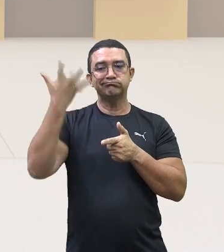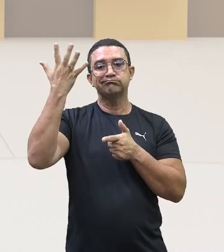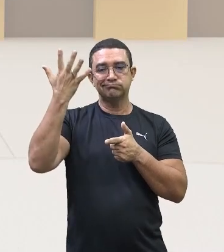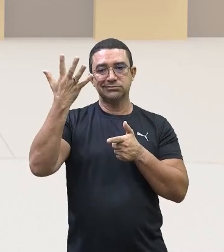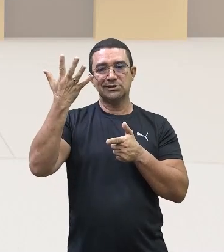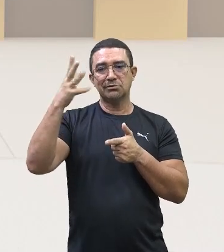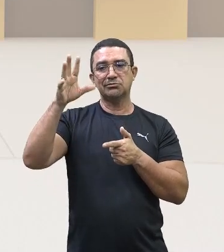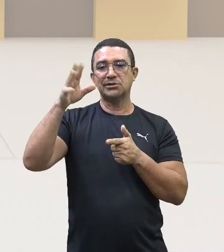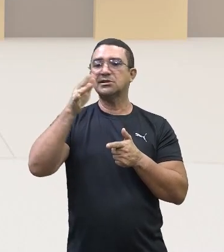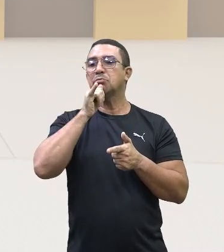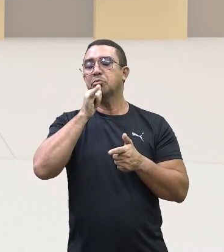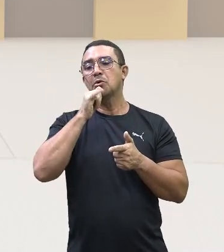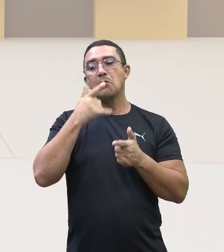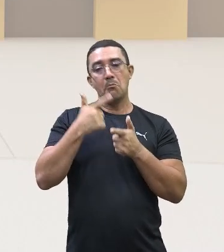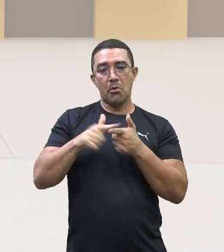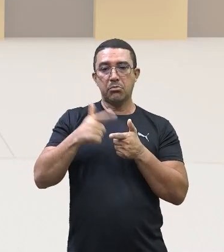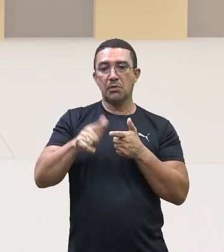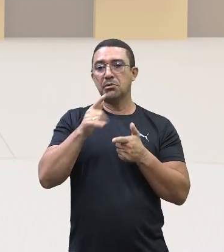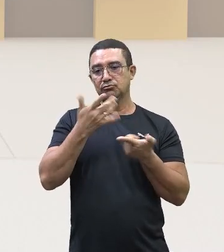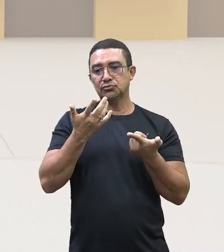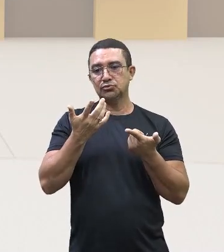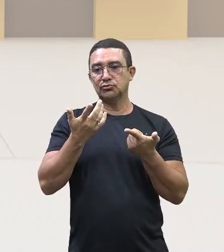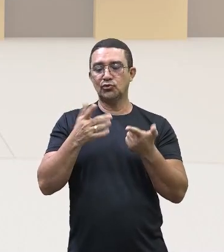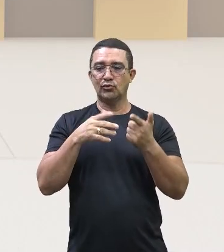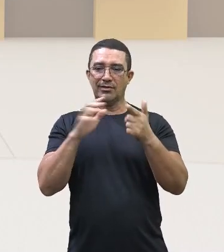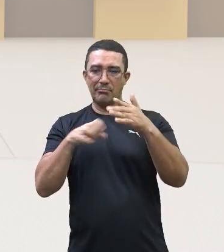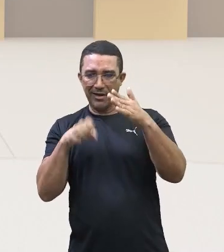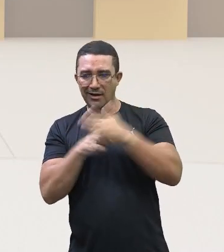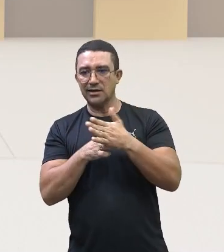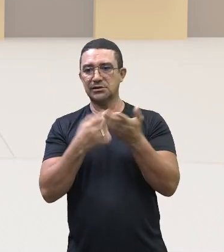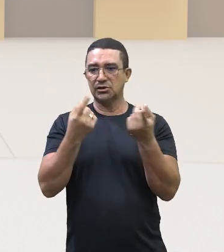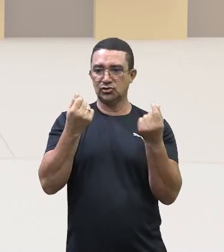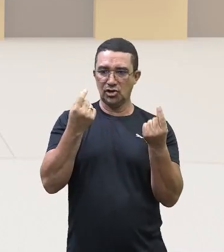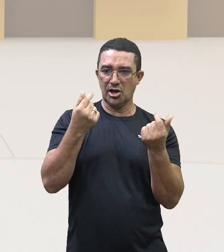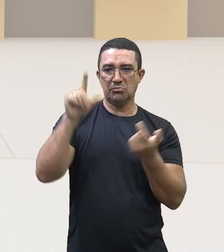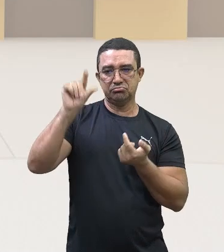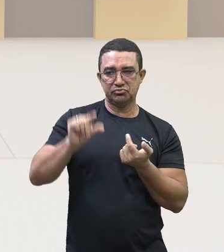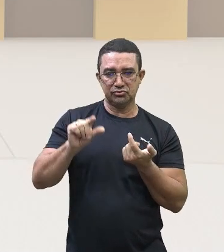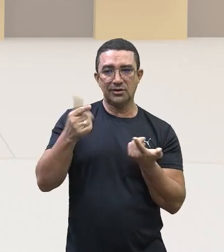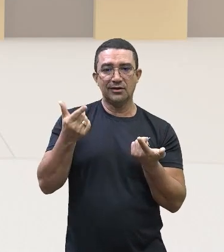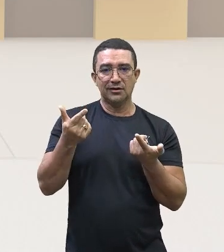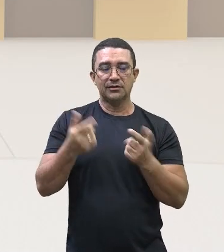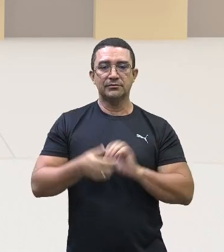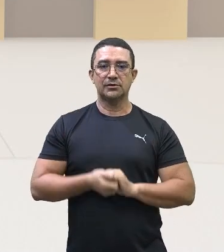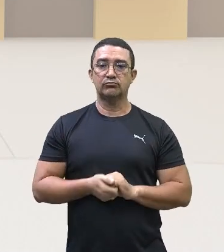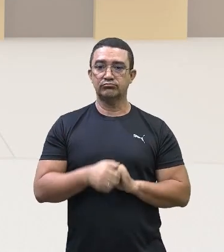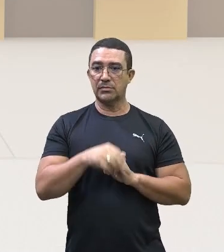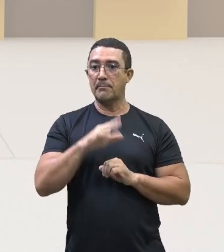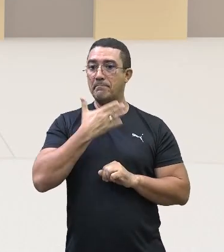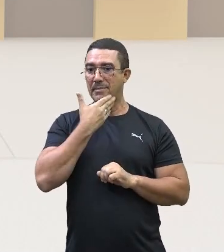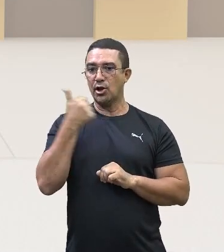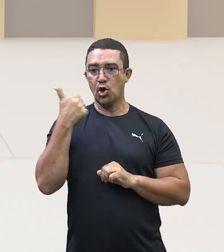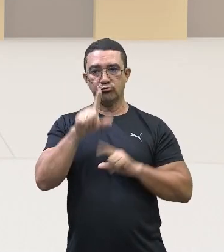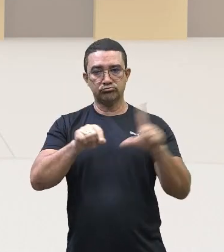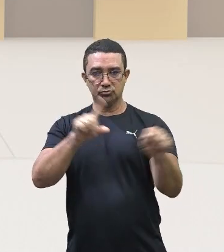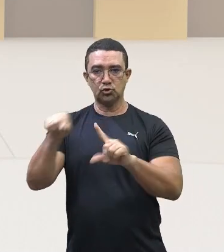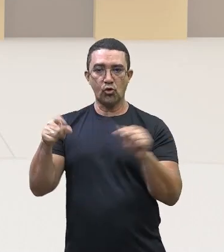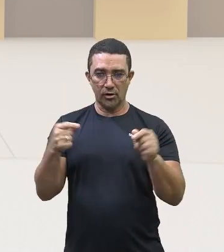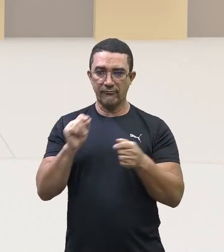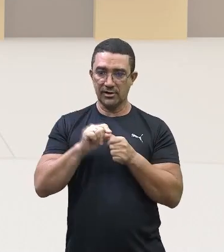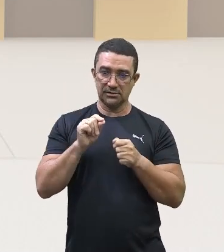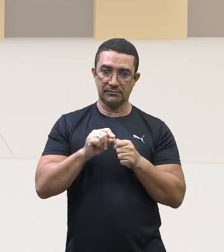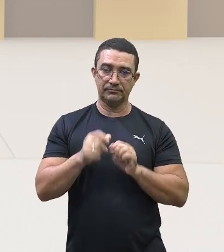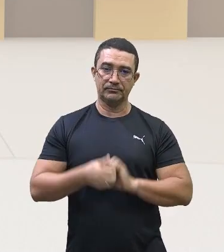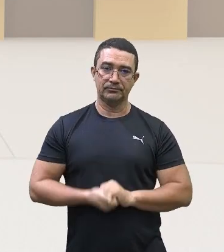o negócio. Previsibilidade, né? Prever o que vai acontecer e aí tomar as melhores decisões. Exatamente.